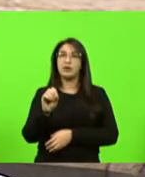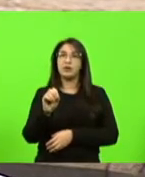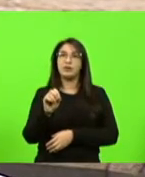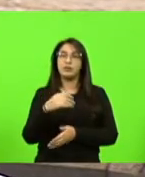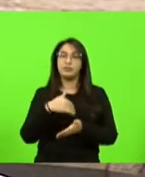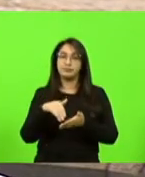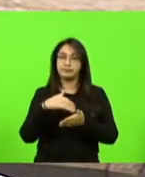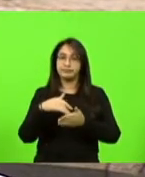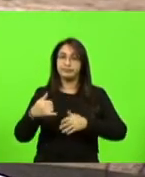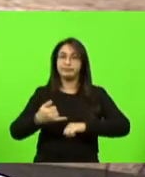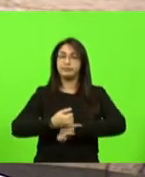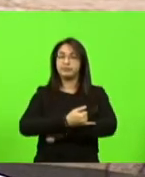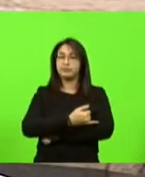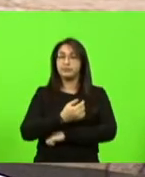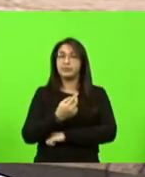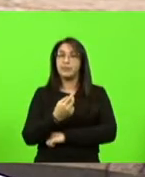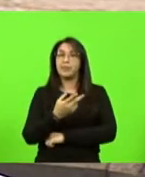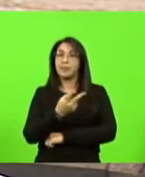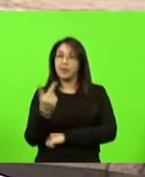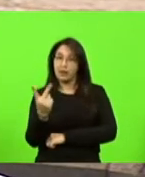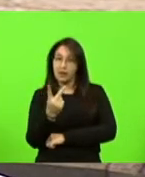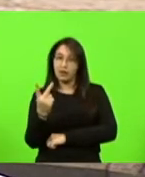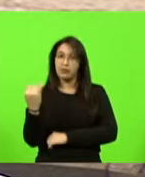Infraestrutura, ele nos informou